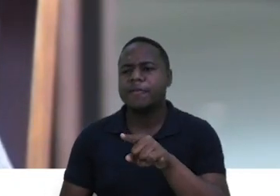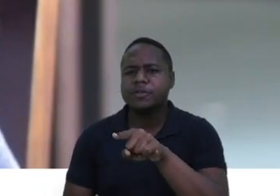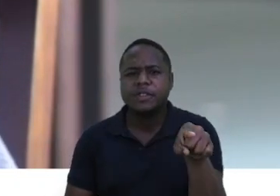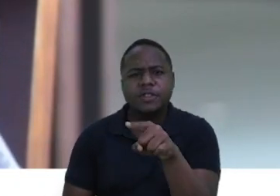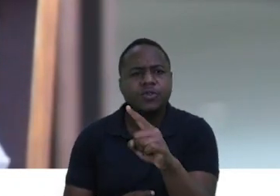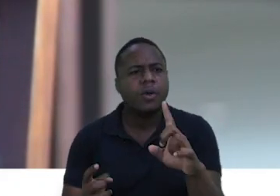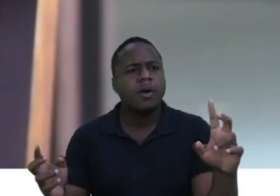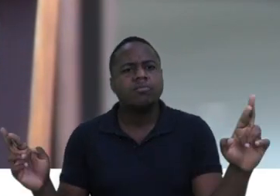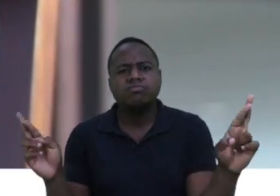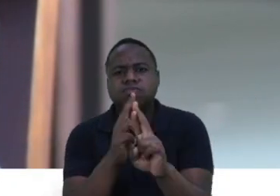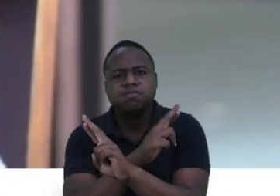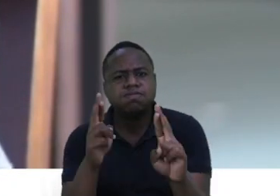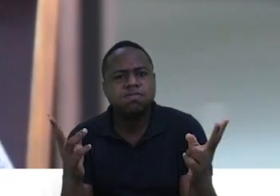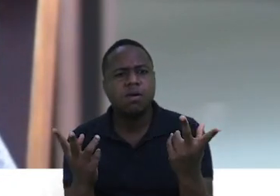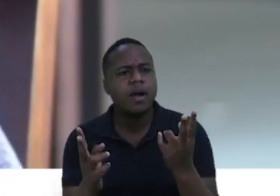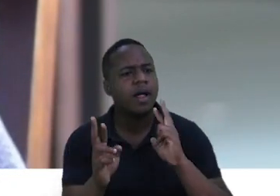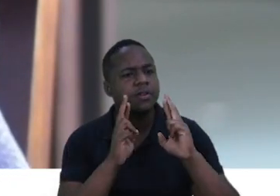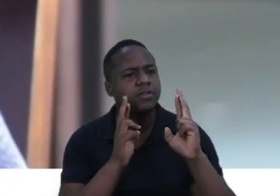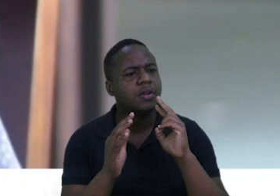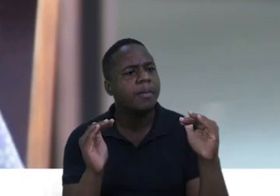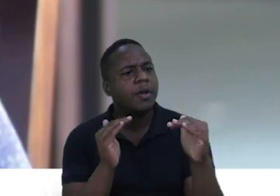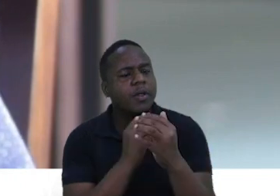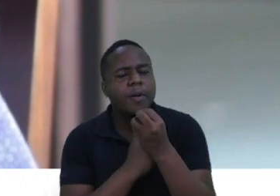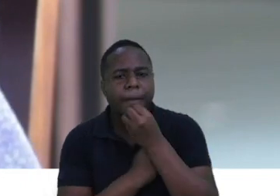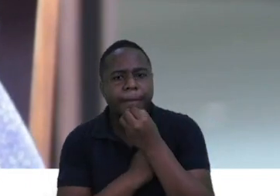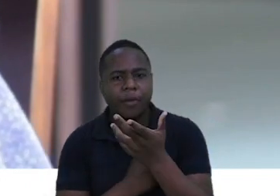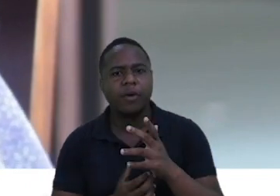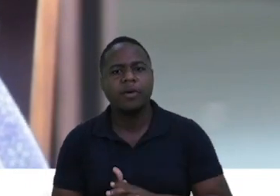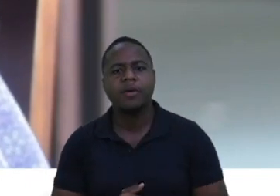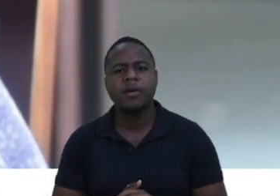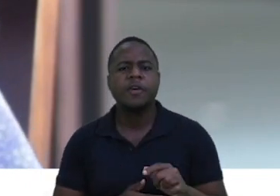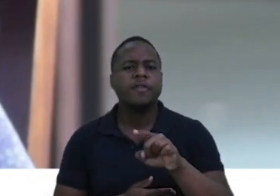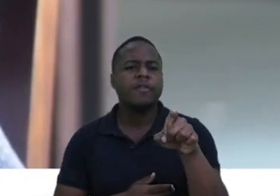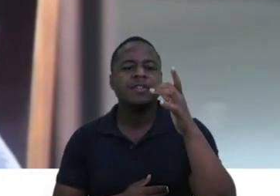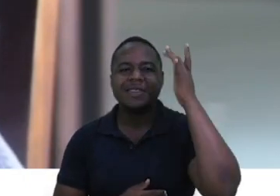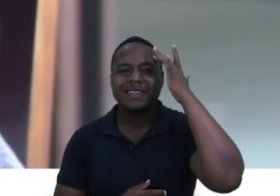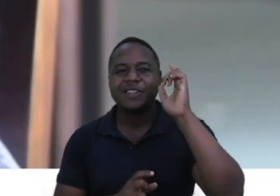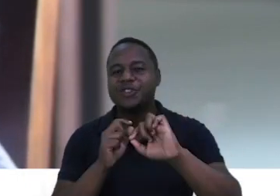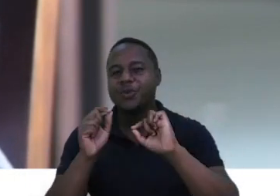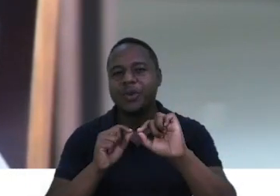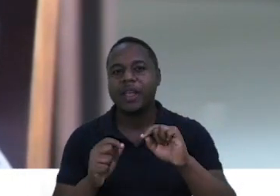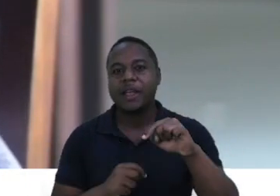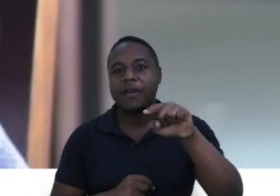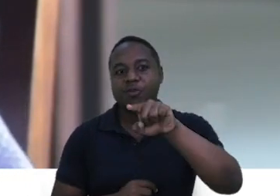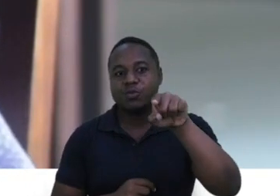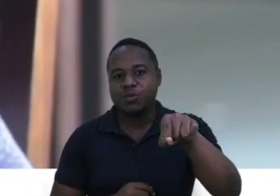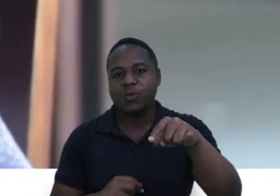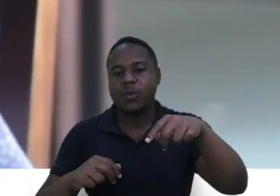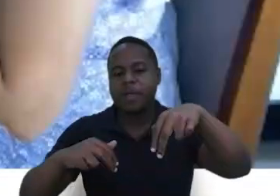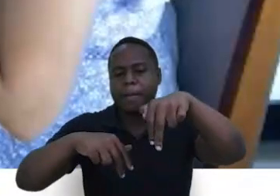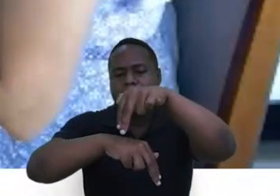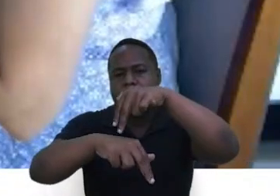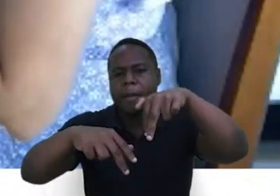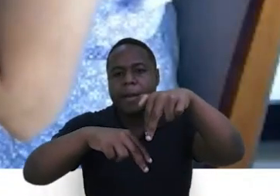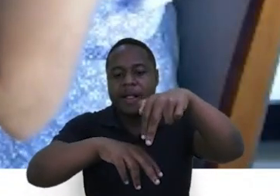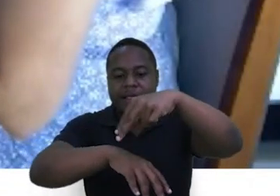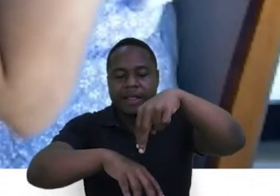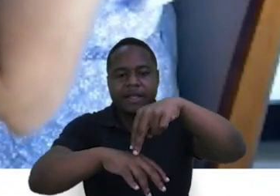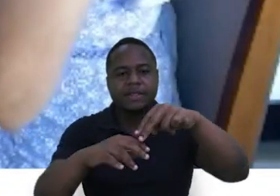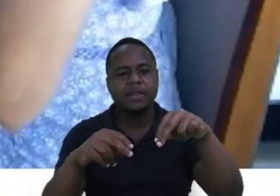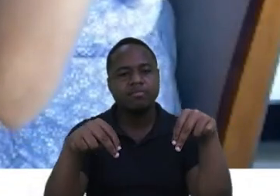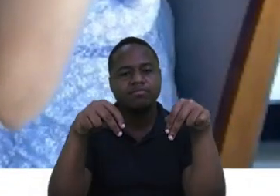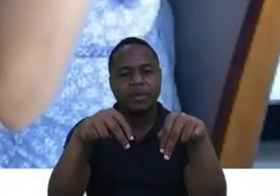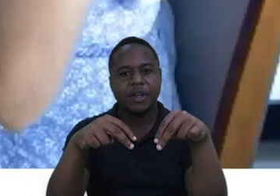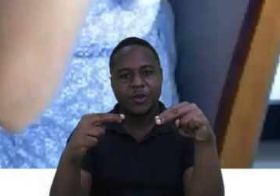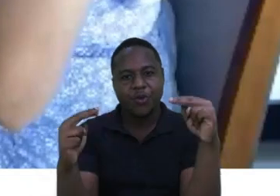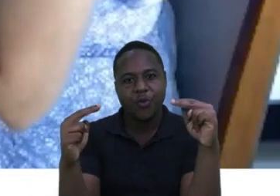que vocês apresentam, né, o que vocês acham que é a chave para essa harmonia? Que a gente percebe que vocês, num